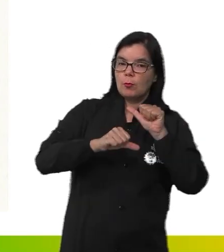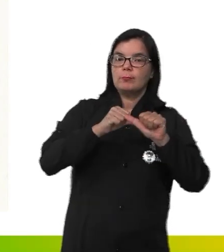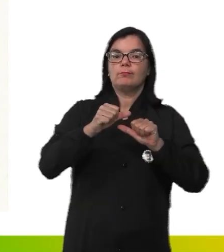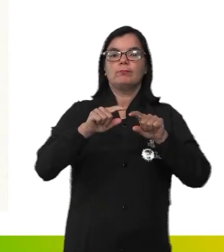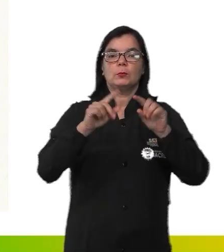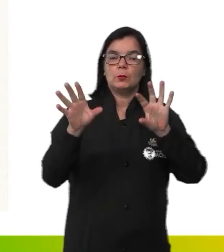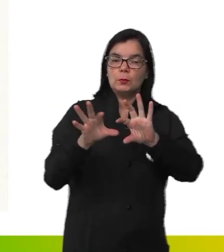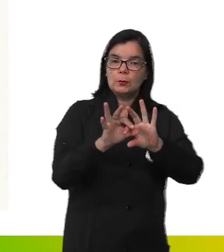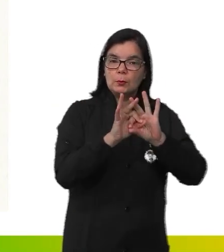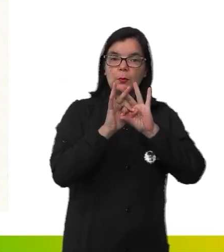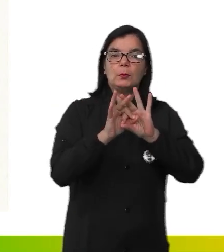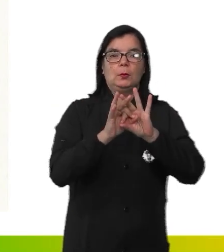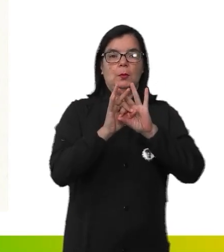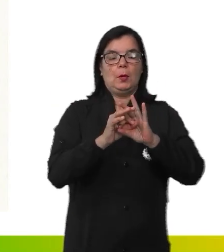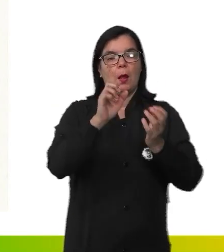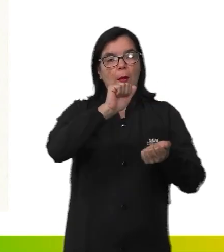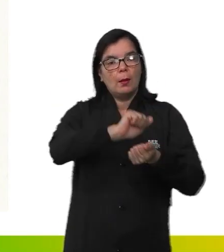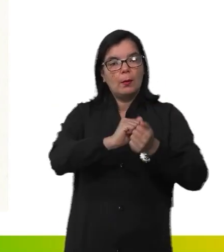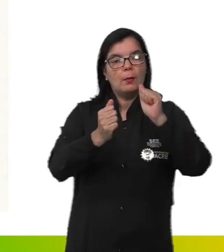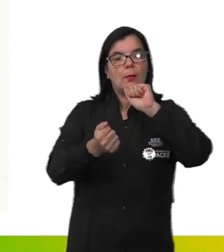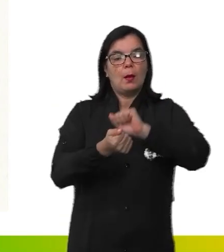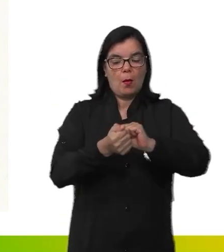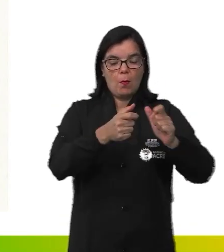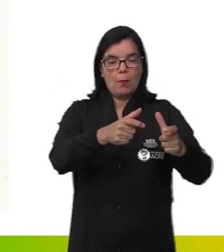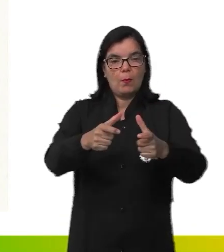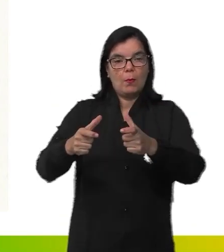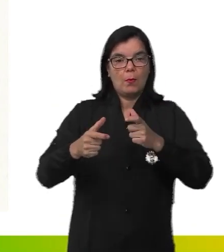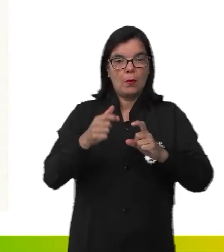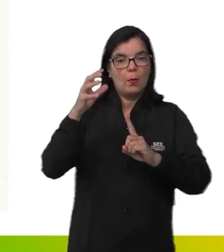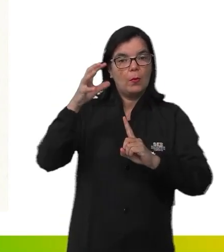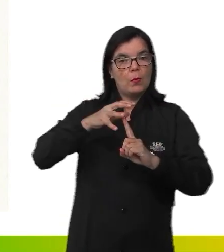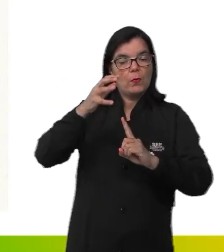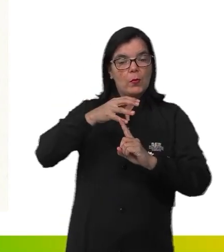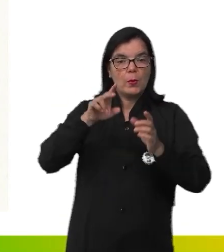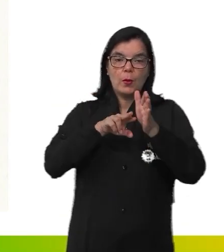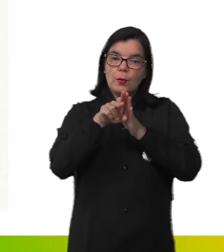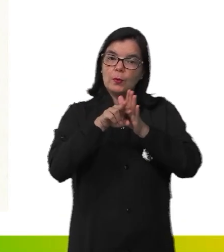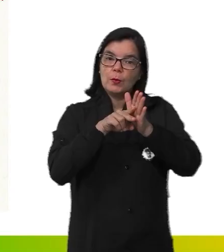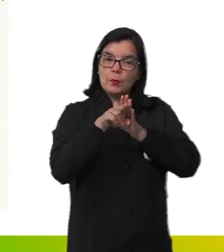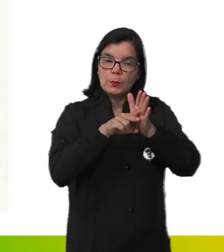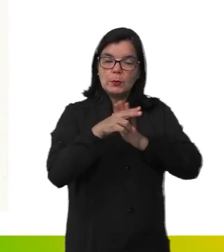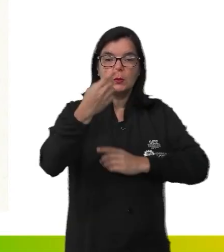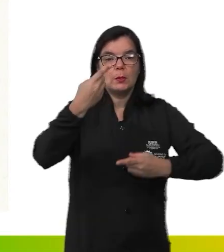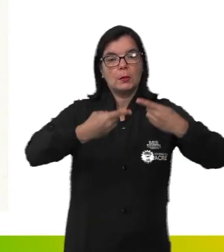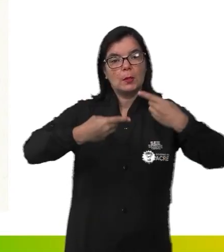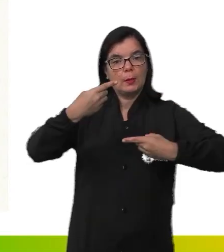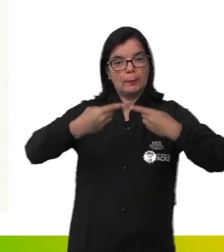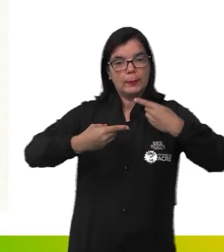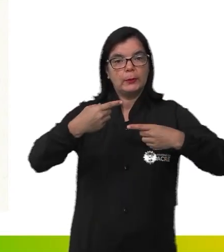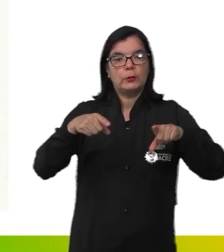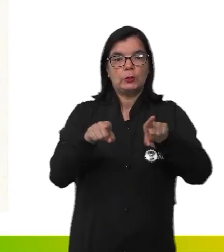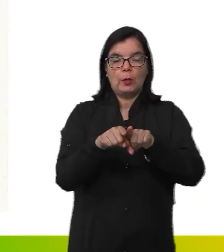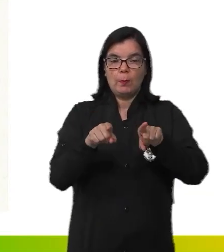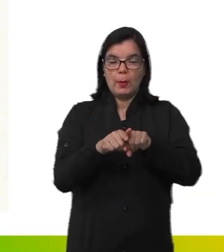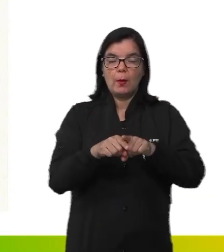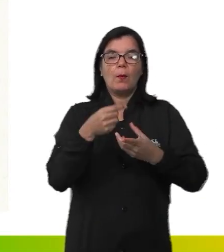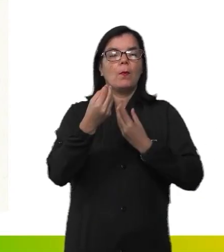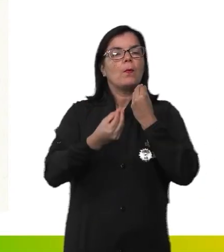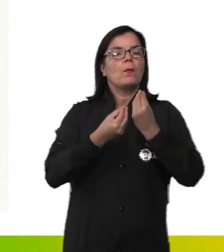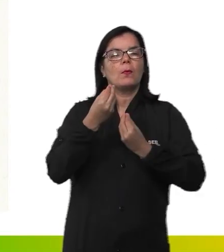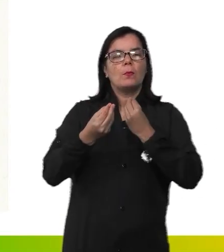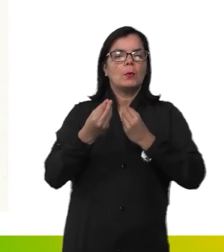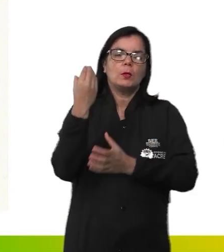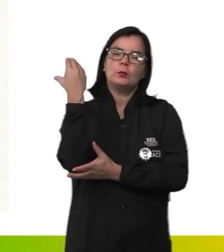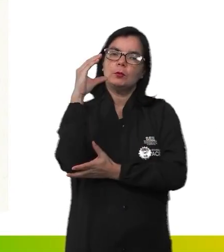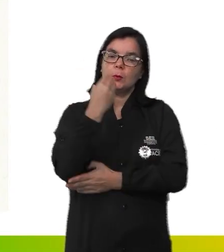estão interligados a se adaptarem ao ambiente, influenciou a biologia e até os debates sociais, tá? Então, como é que está a